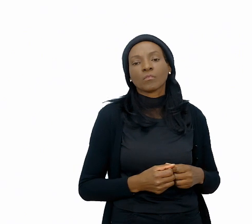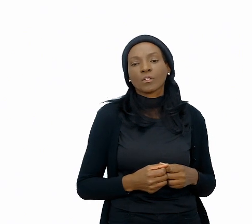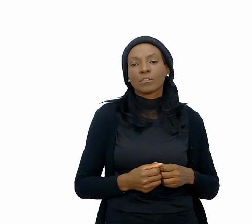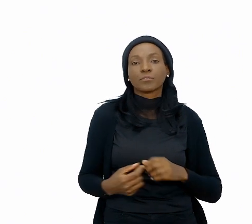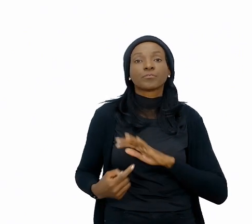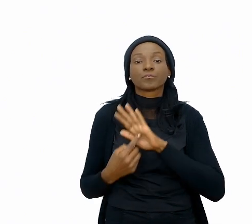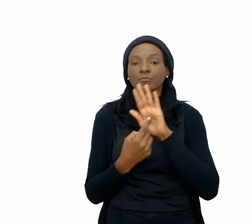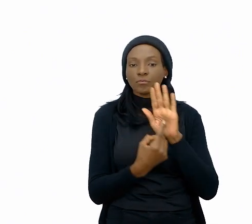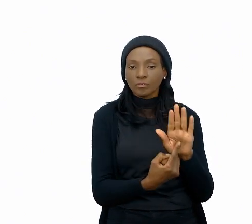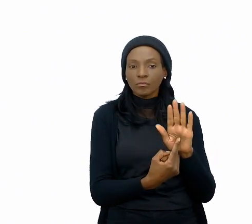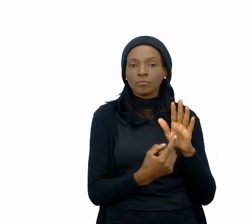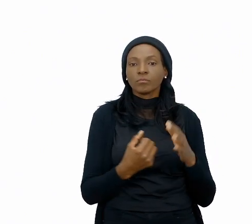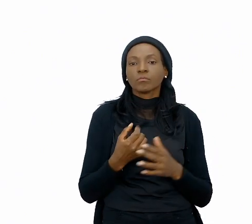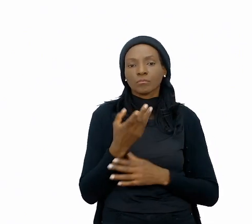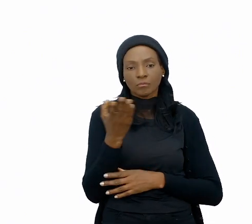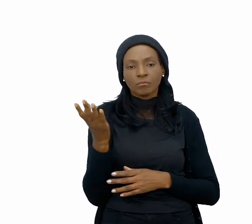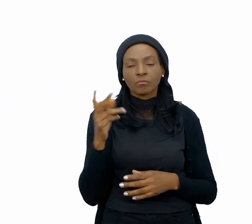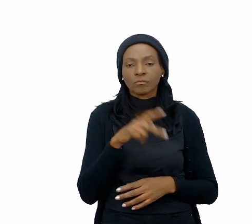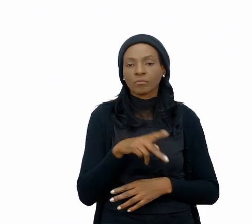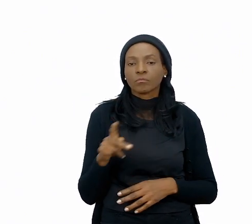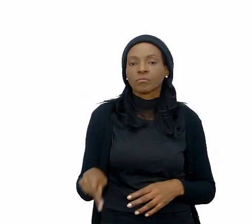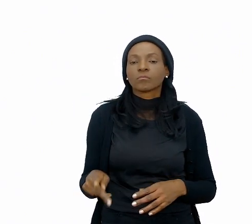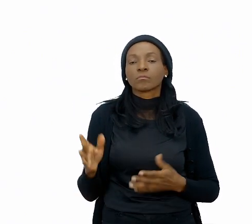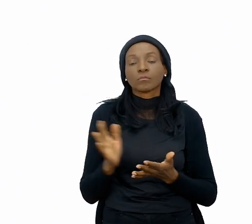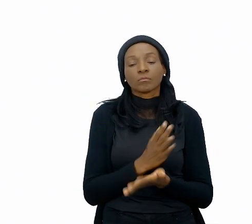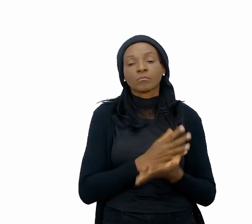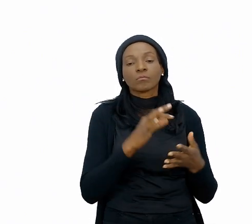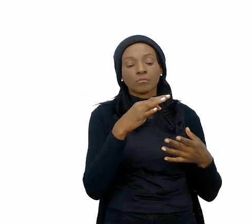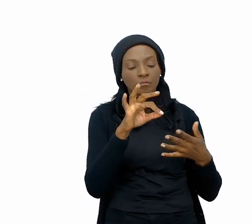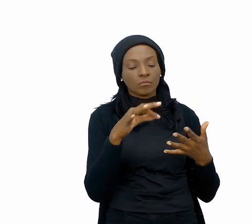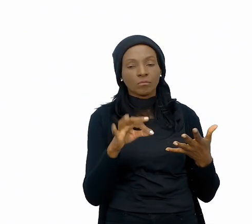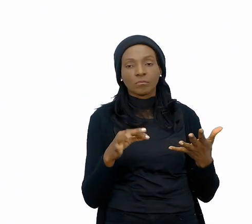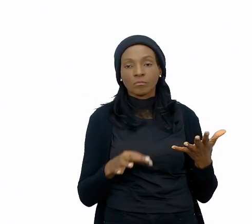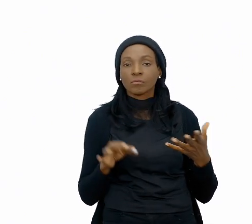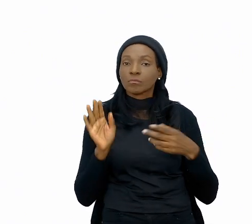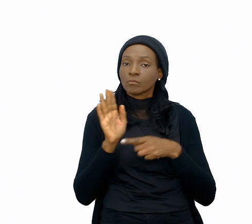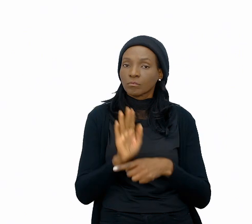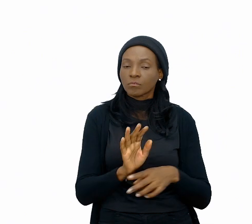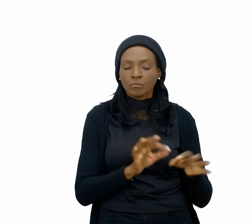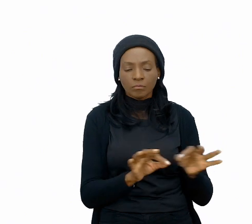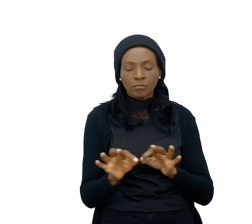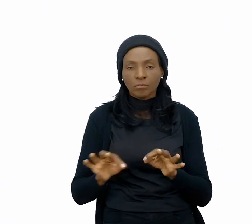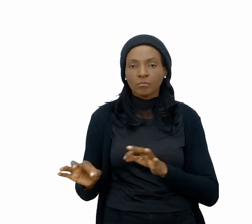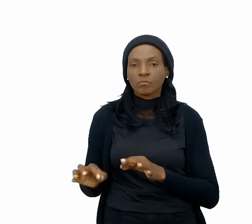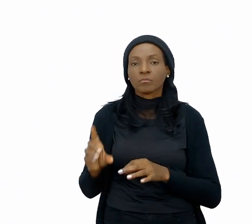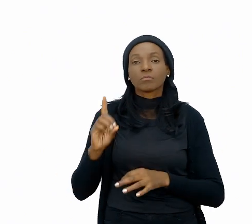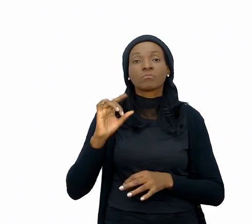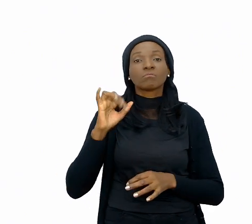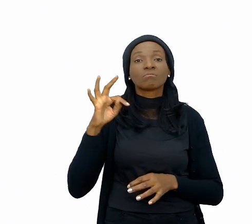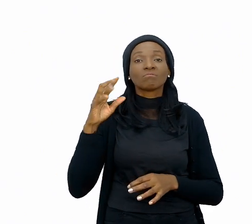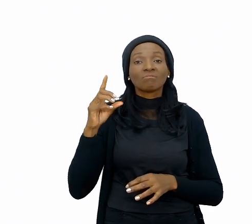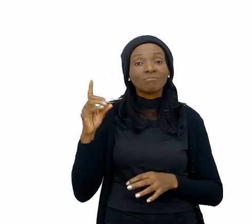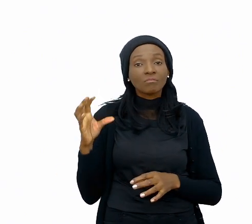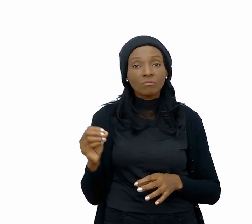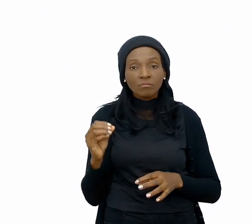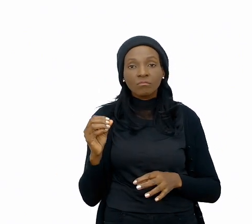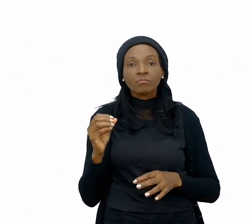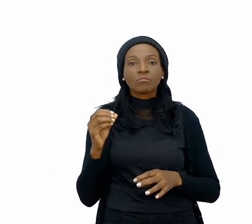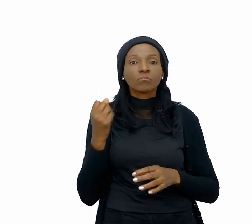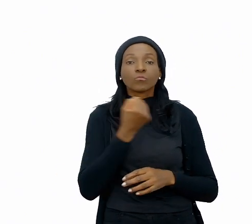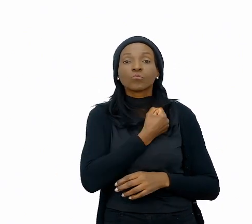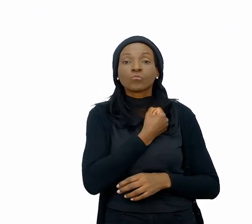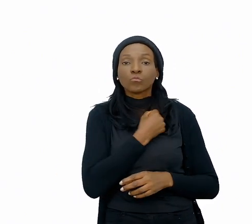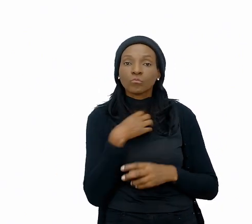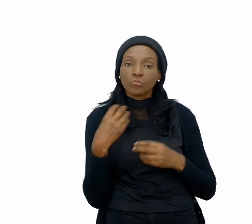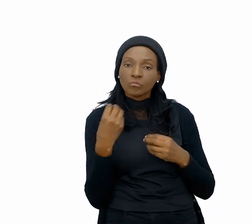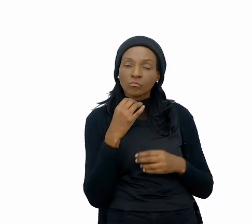para vocês, professores, alguns critérios para construir um ditado de números para a sua turma,